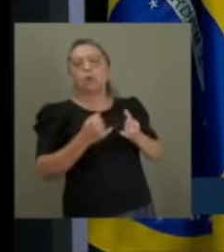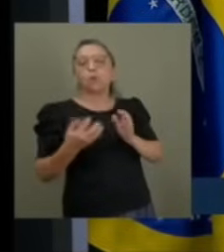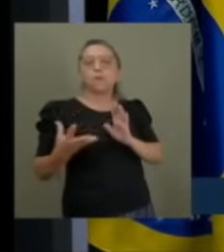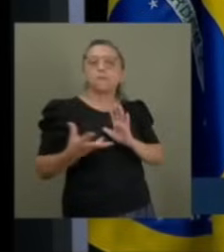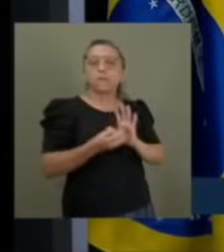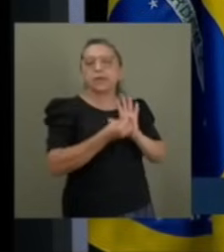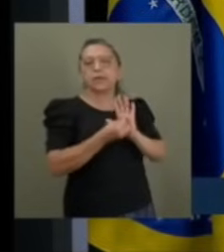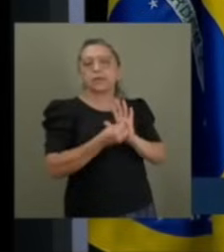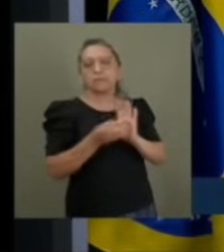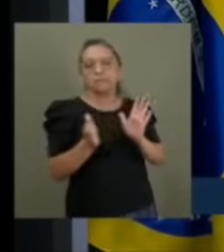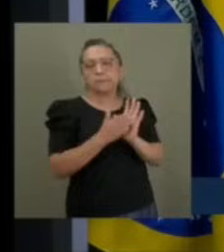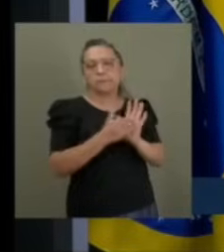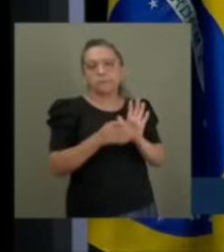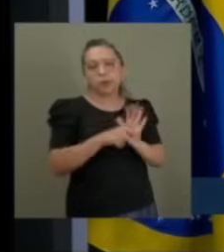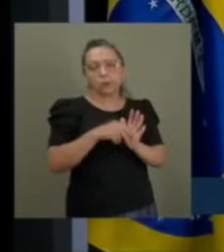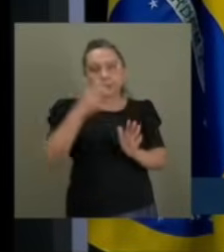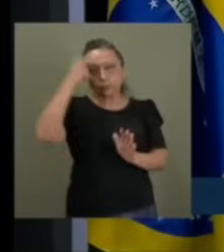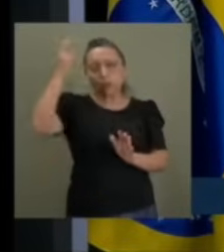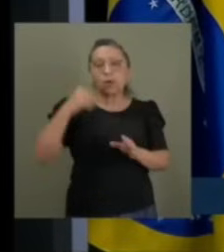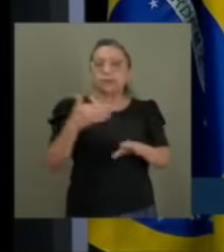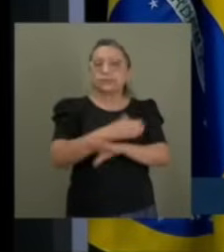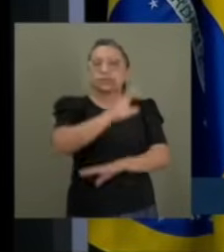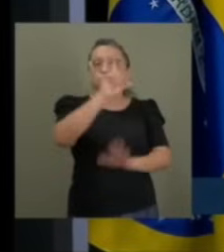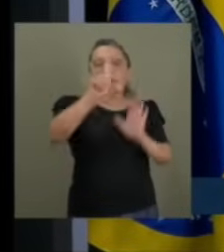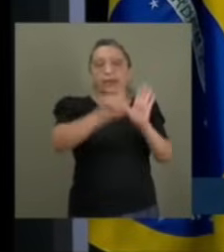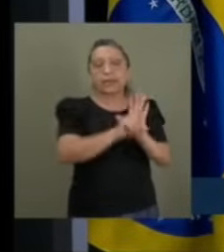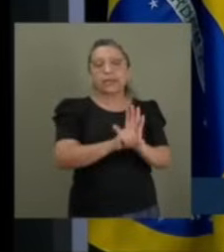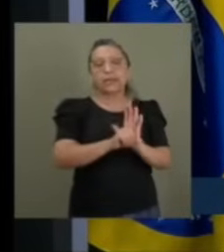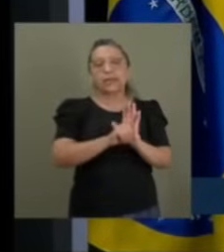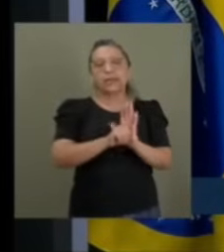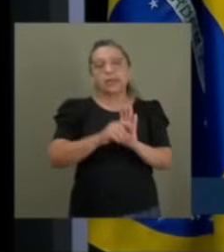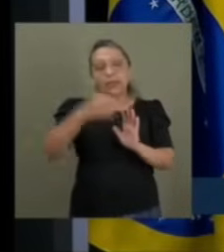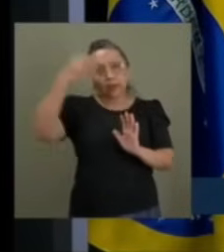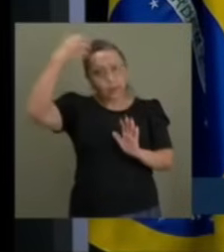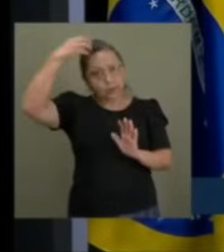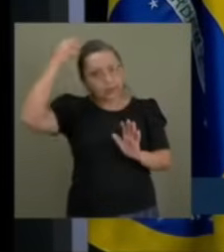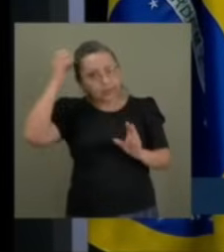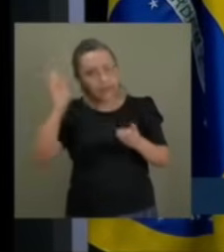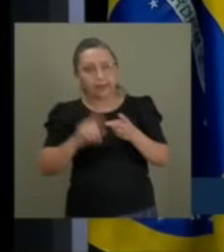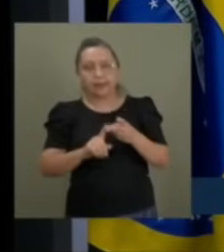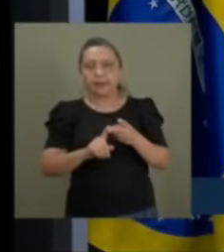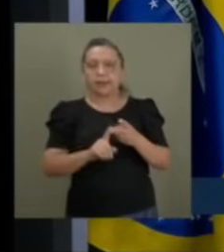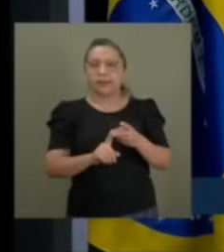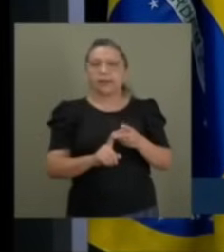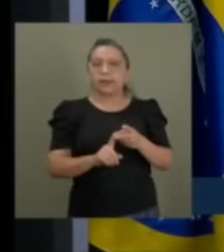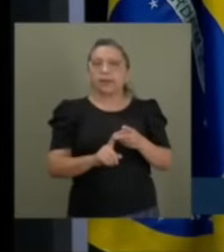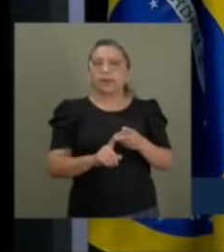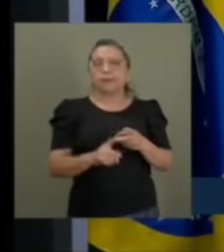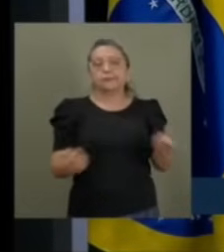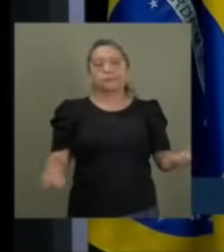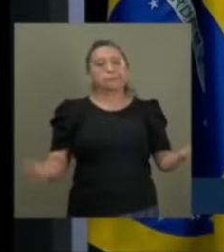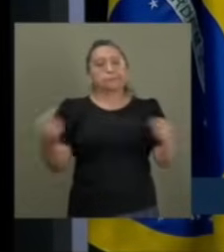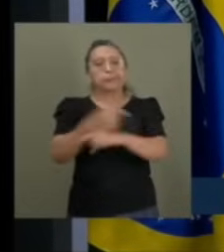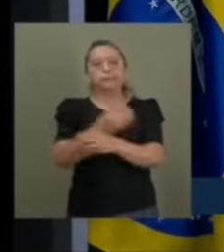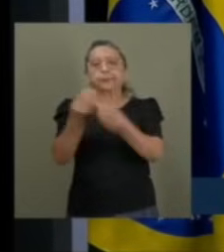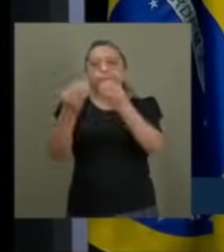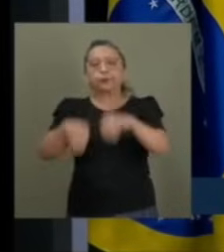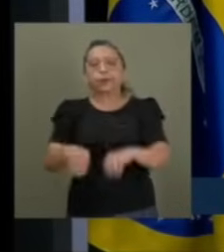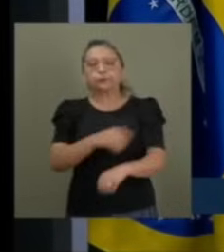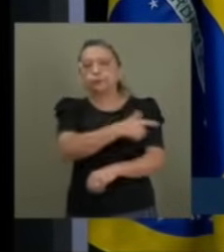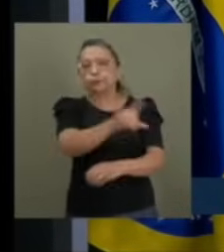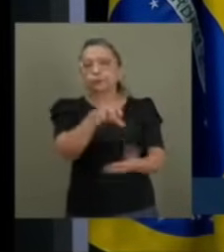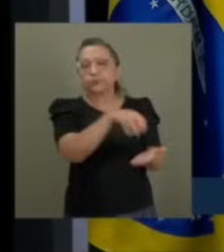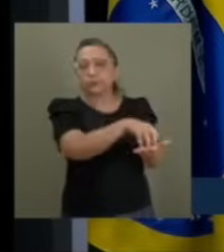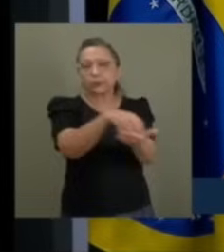cultural com acesso à lei R A Lei do audiovisual contrariando e prejudicando os outros